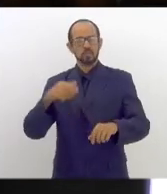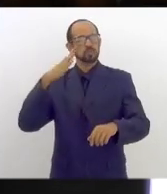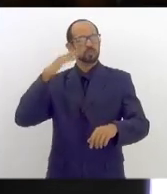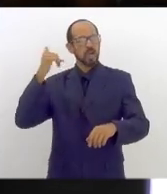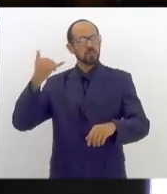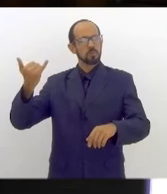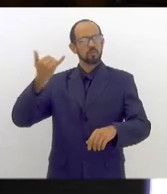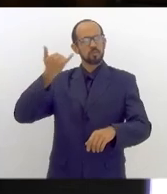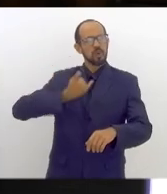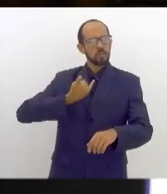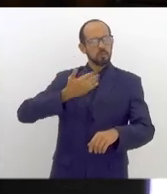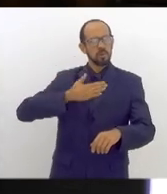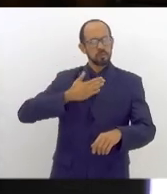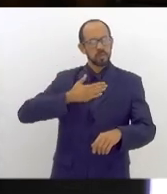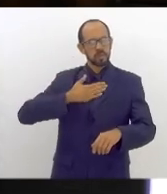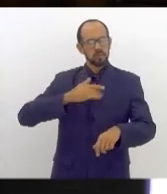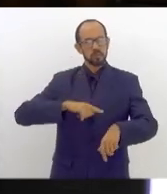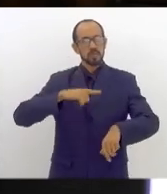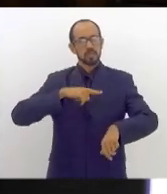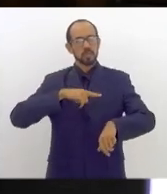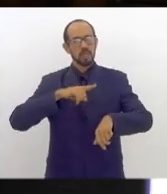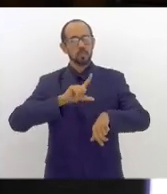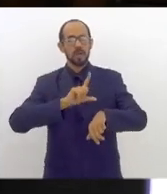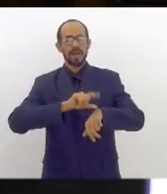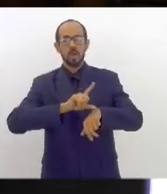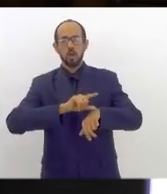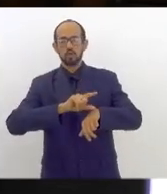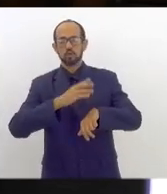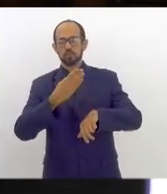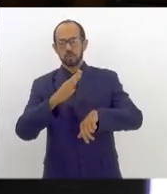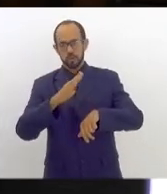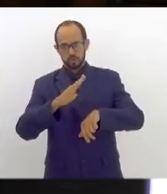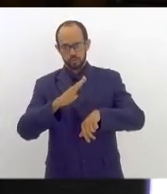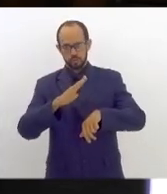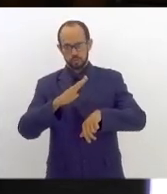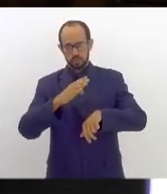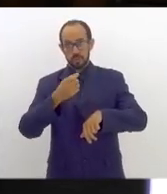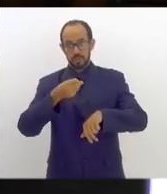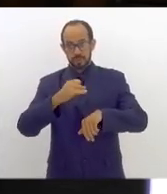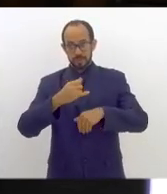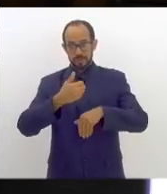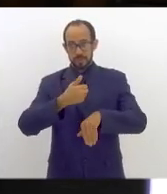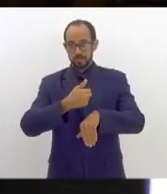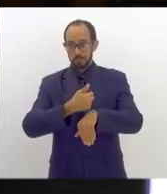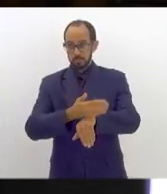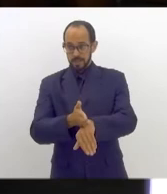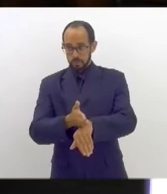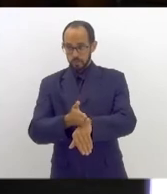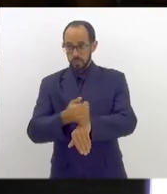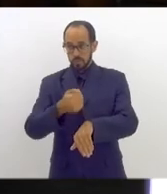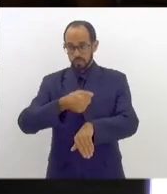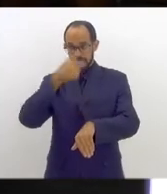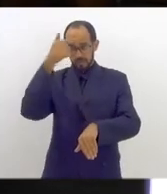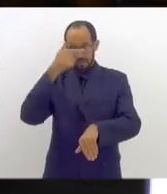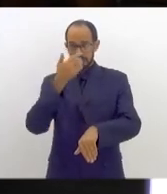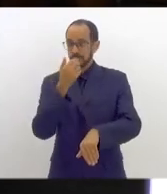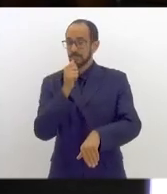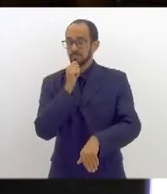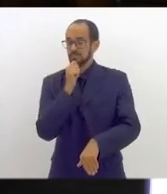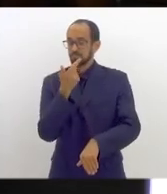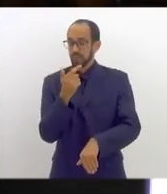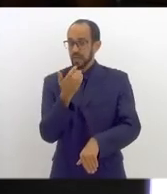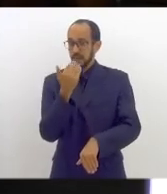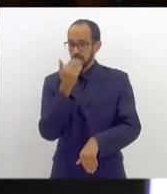você tem um relógio biológico e se passou um pouco do meio-dia E você ainda não almoçou Então